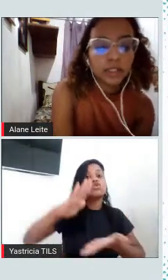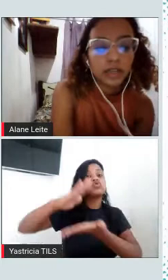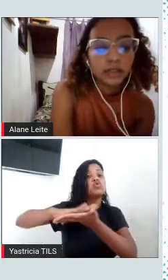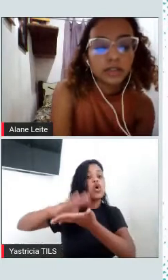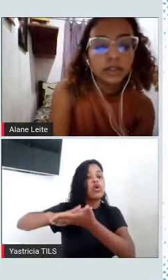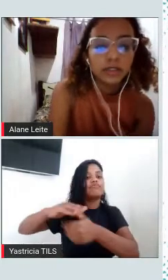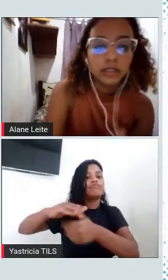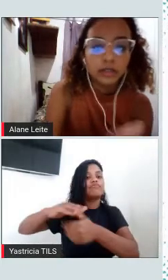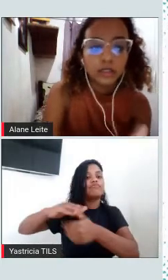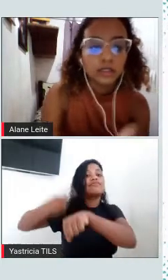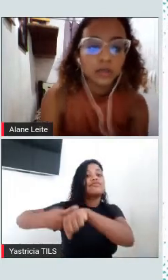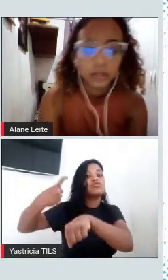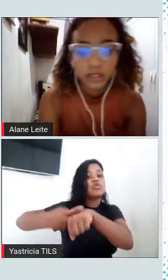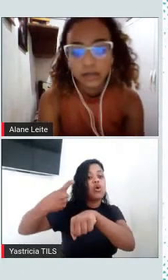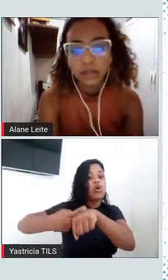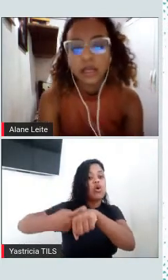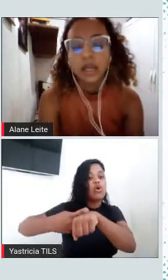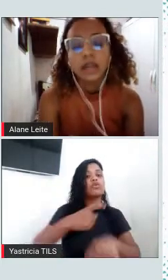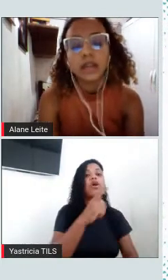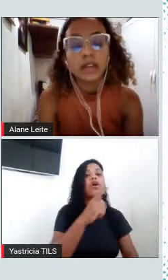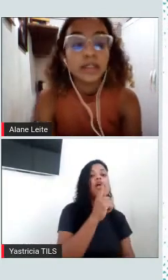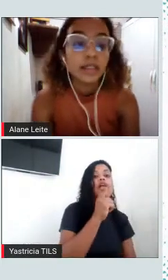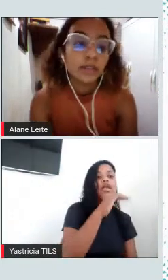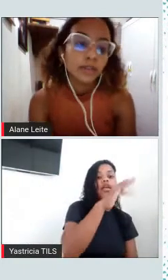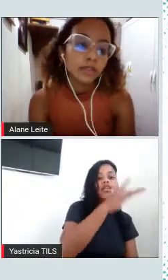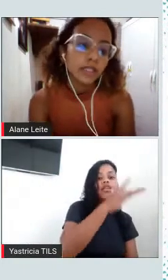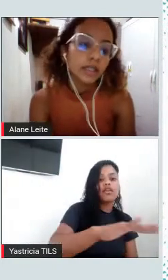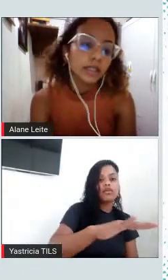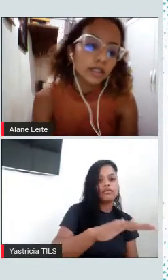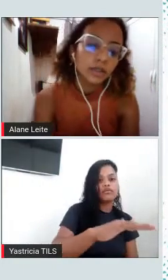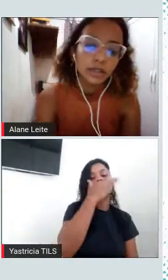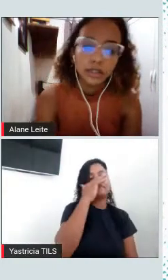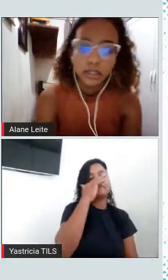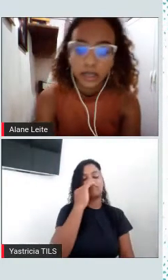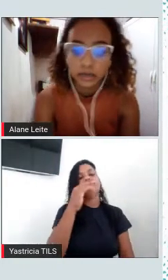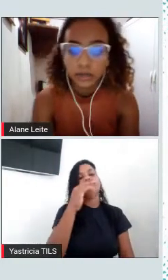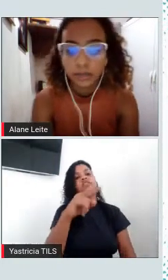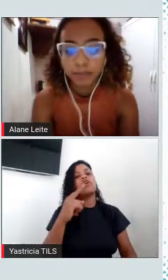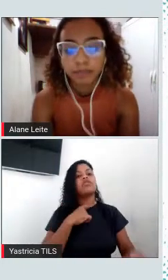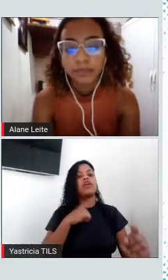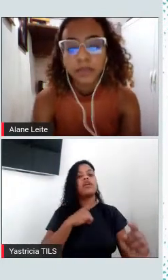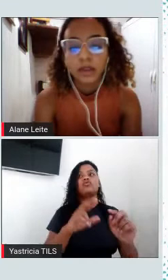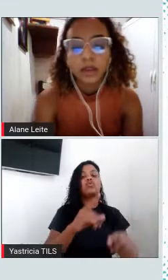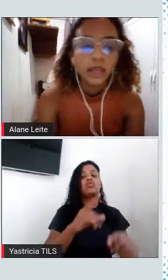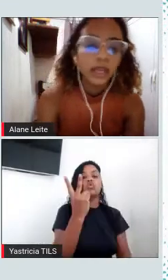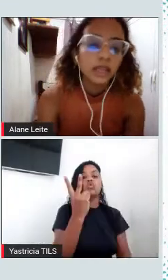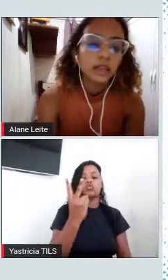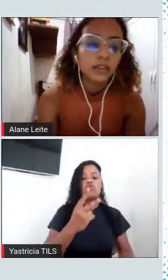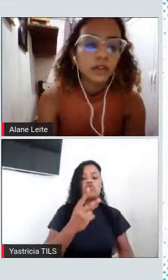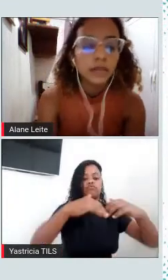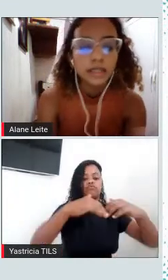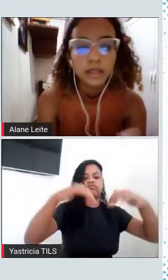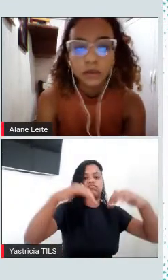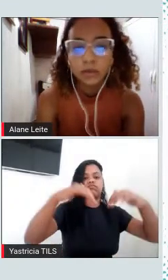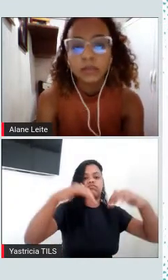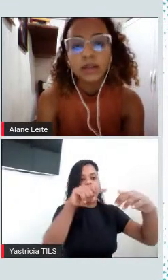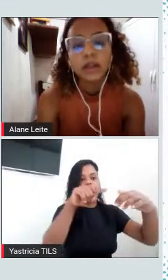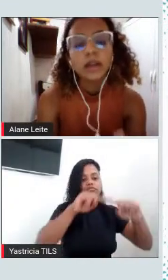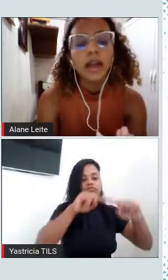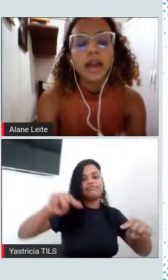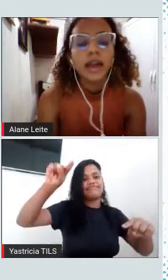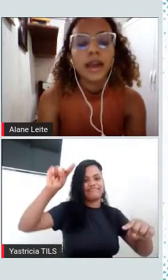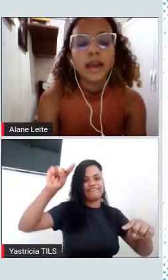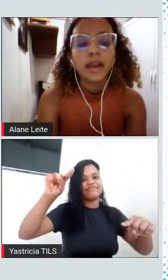os dois estados, dividindo esses dois estados. Então, ela vai ser a fronteira entre esses dois estados. E sobre essa